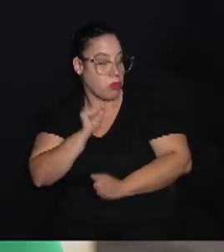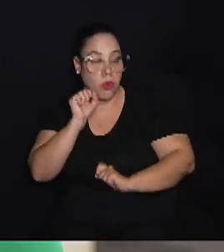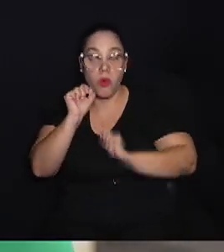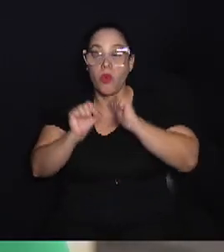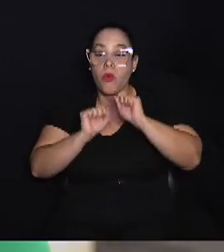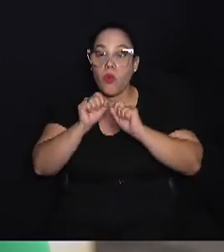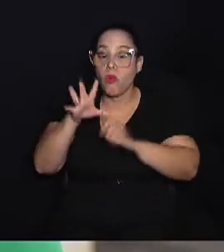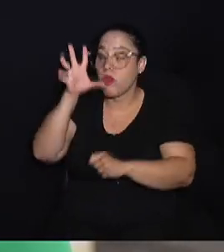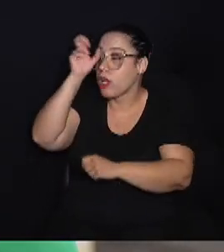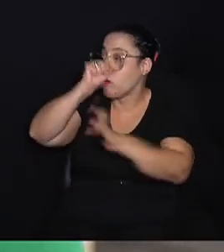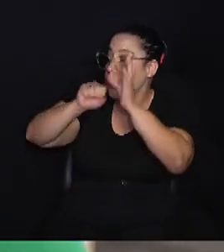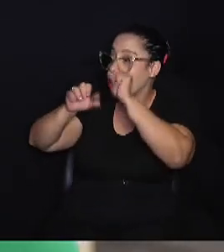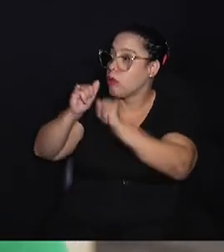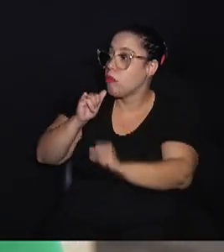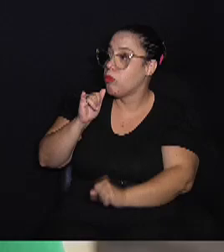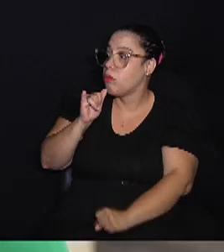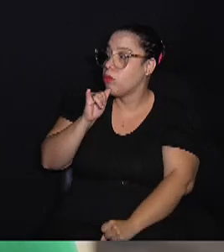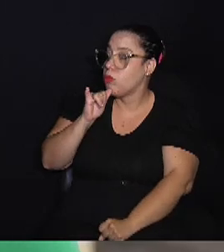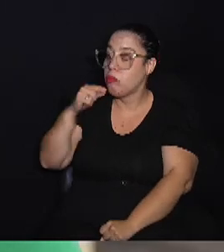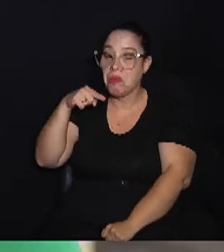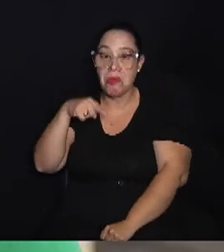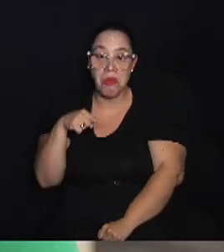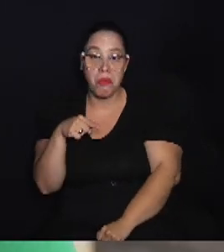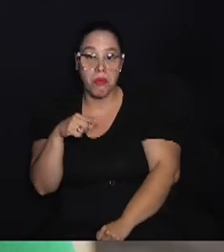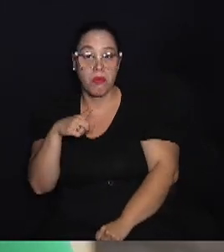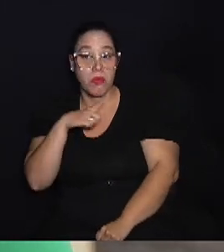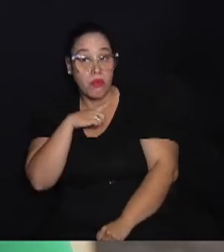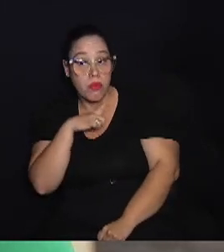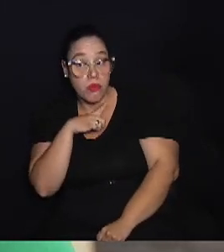você aprendeu, por exemplo, aqui? A gente tem